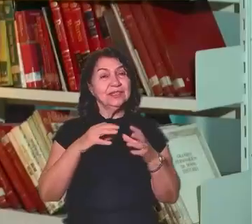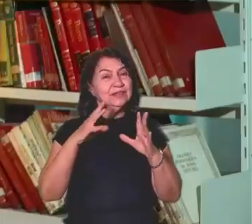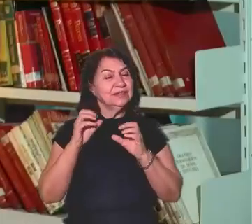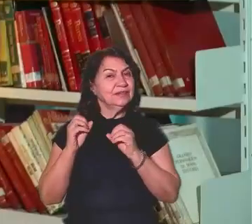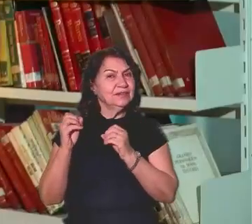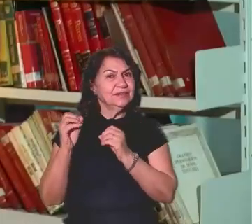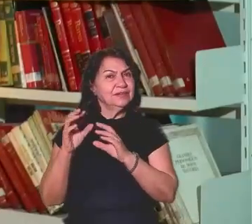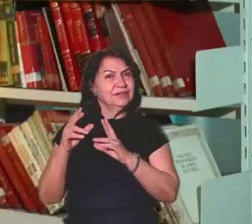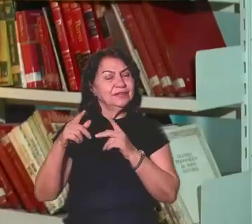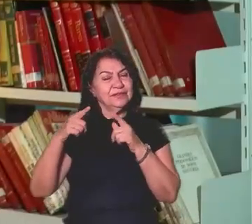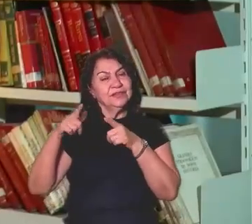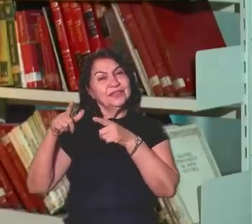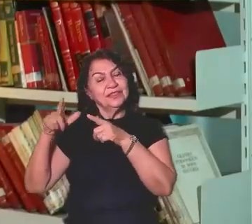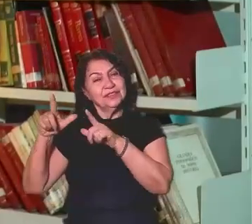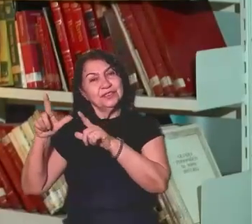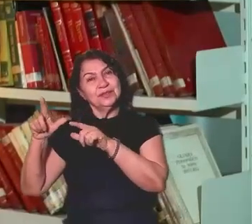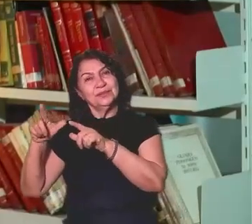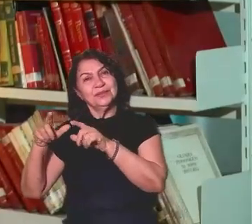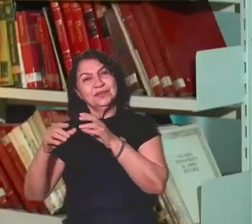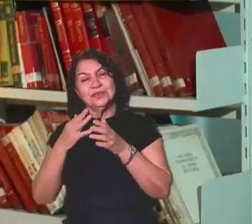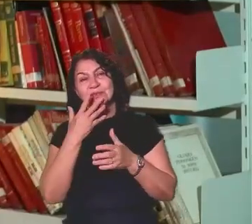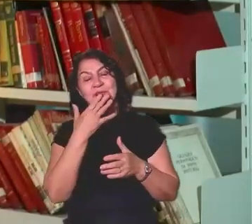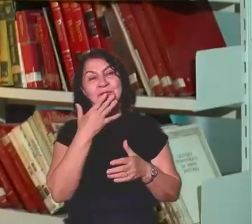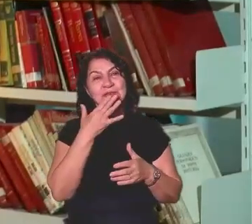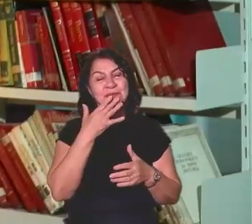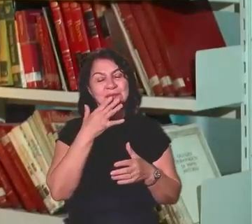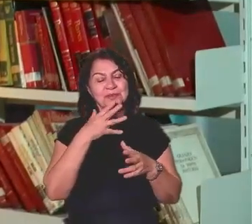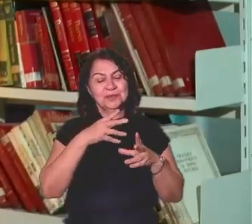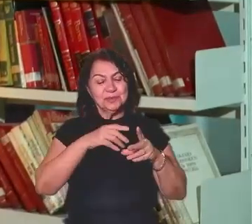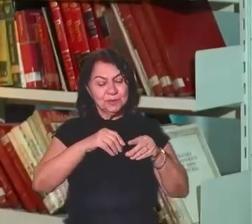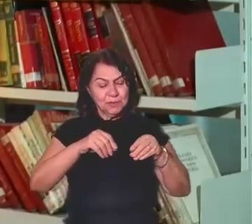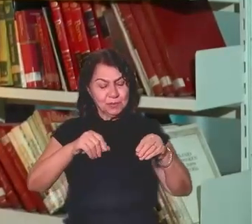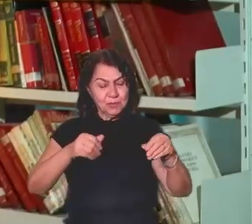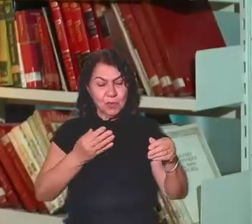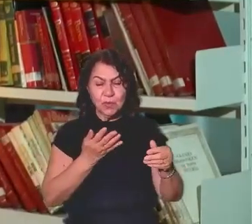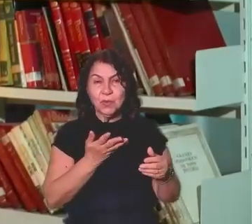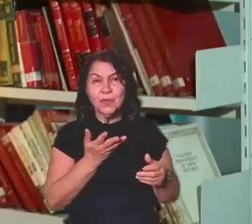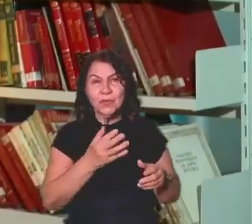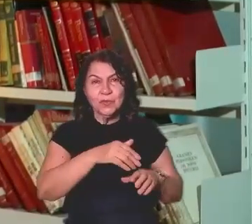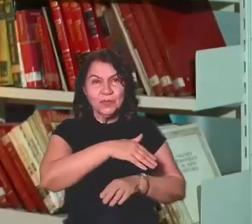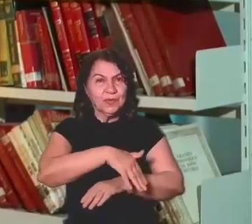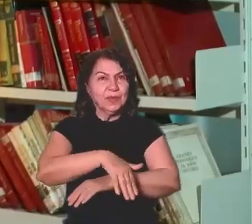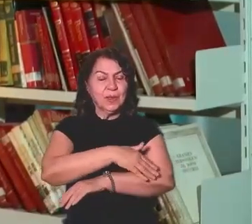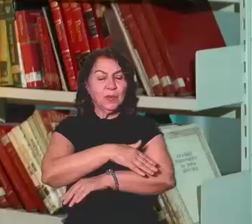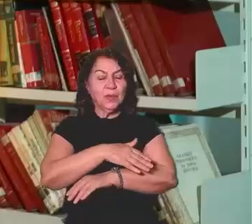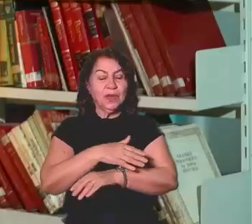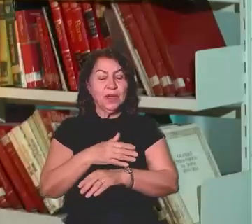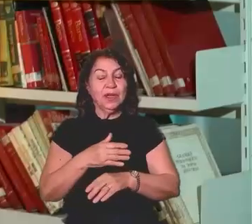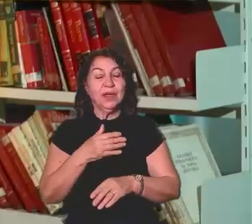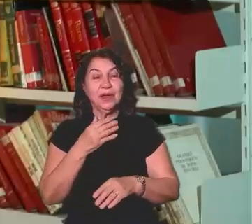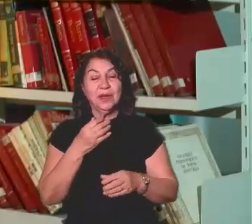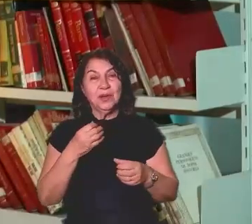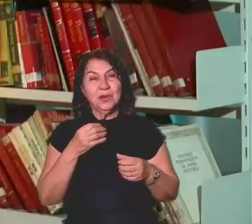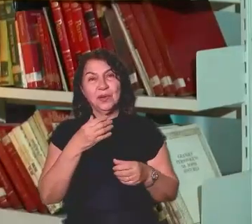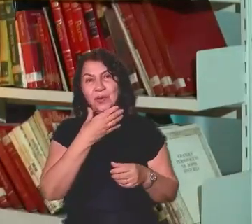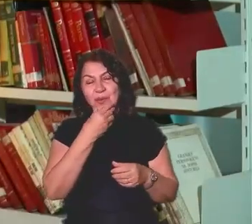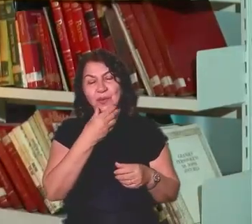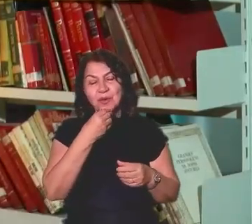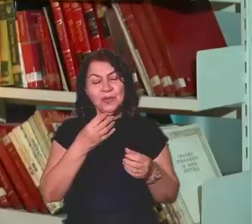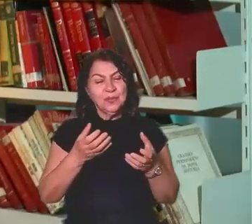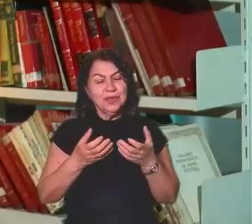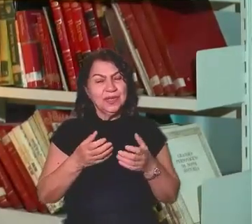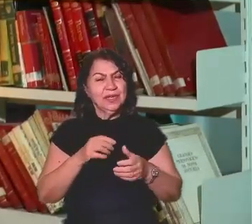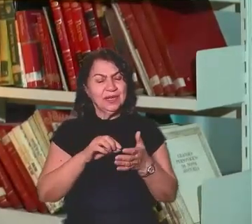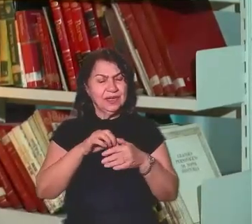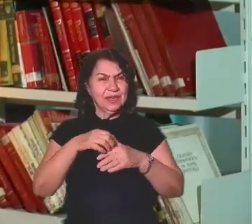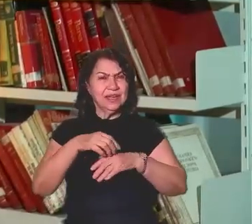colorimos. A hora pressentida esmigalha-se em pó na rua. Os homens pedem carne, fogo, sapatos.